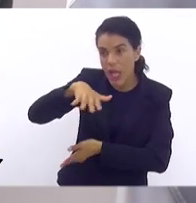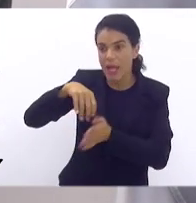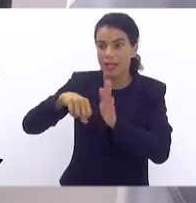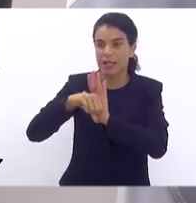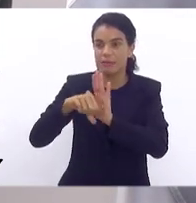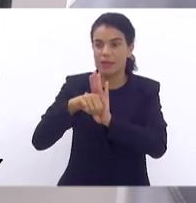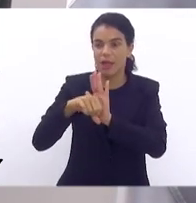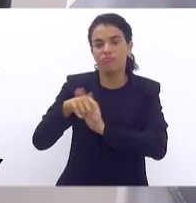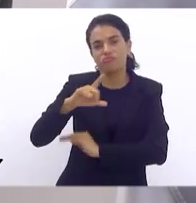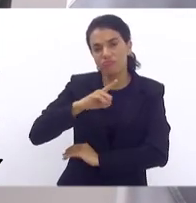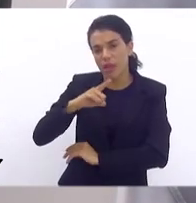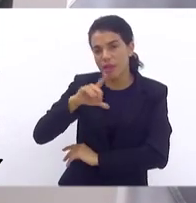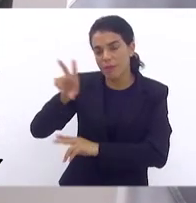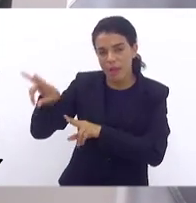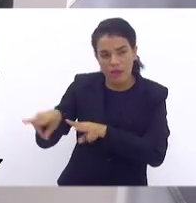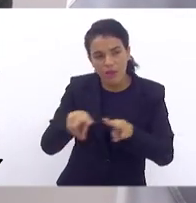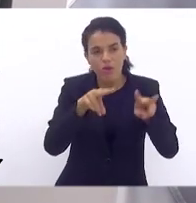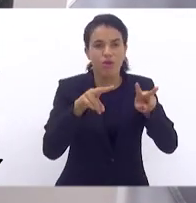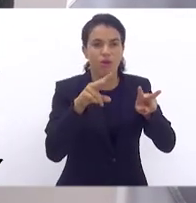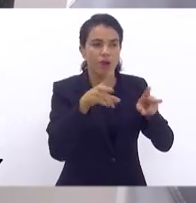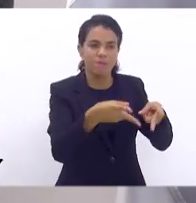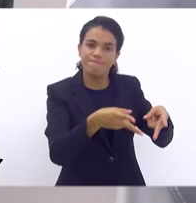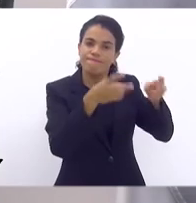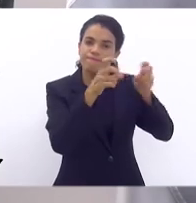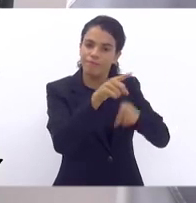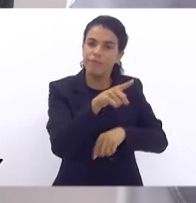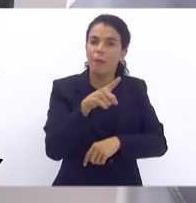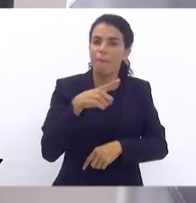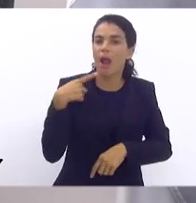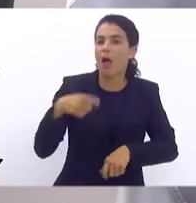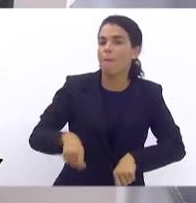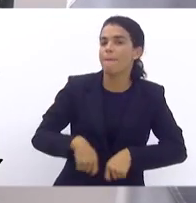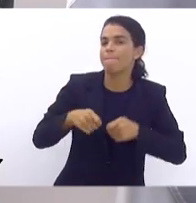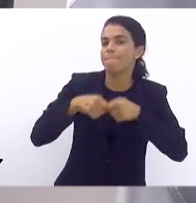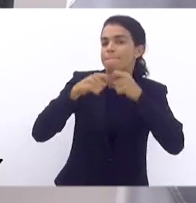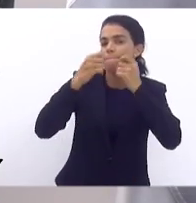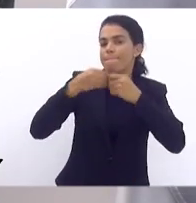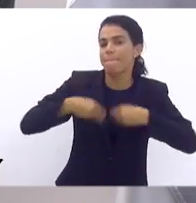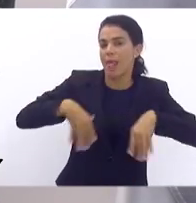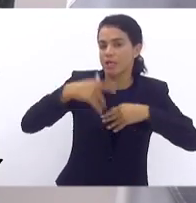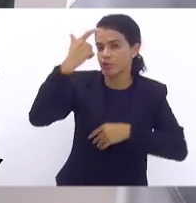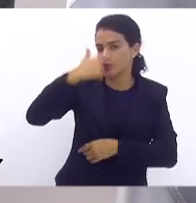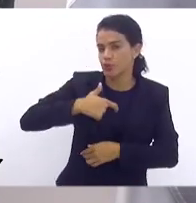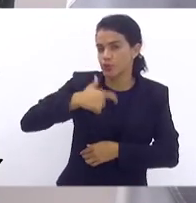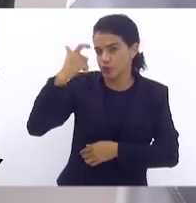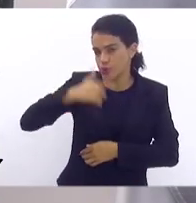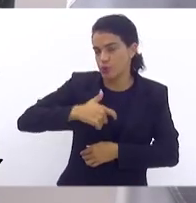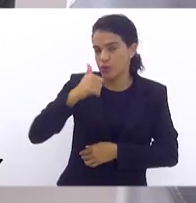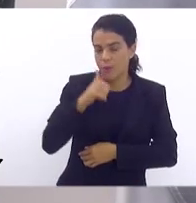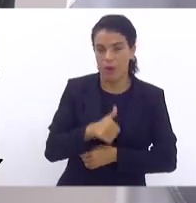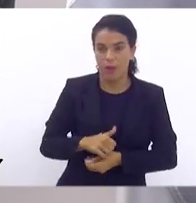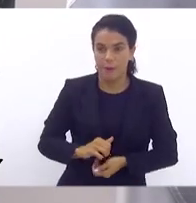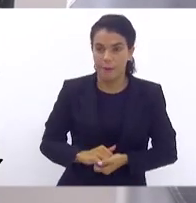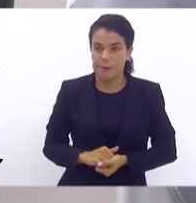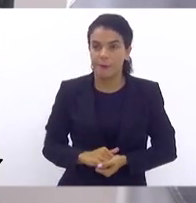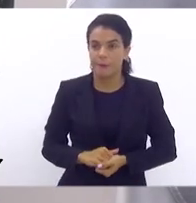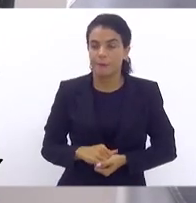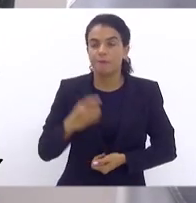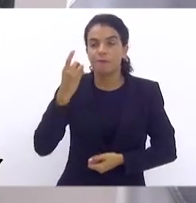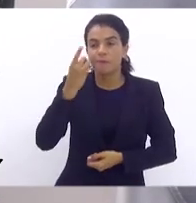mas ter esse olhar por dano moral eu também achei bem interessante que ia me pedir que falasse um pouco mais sobre isso deputada